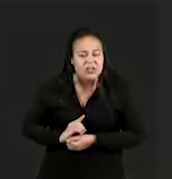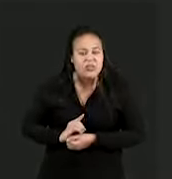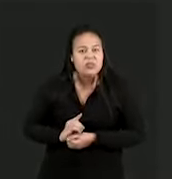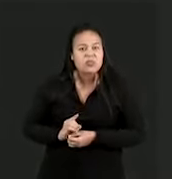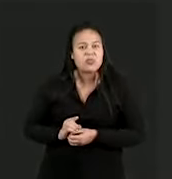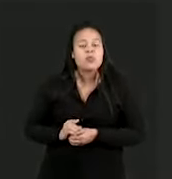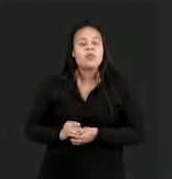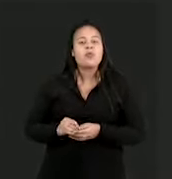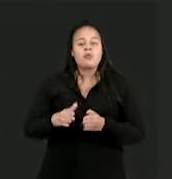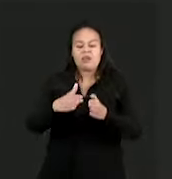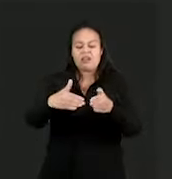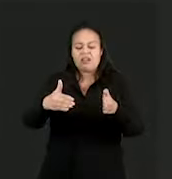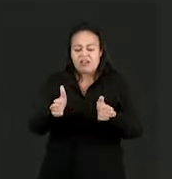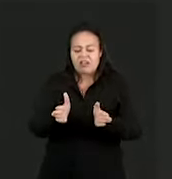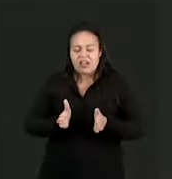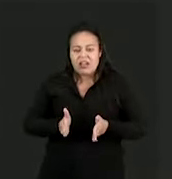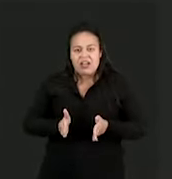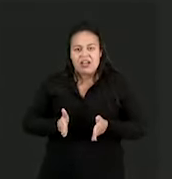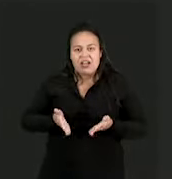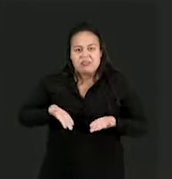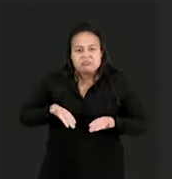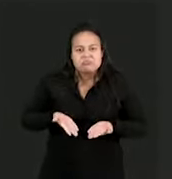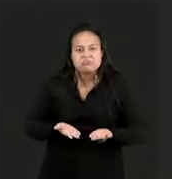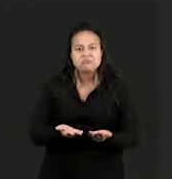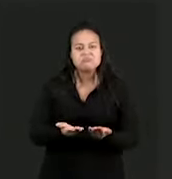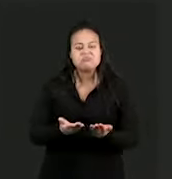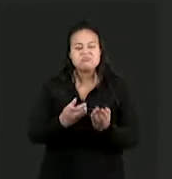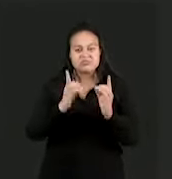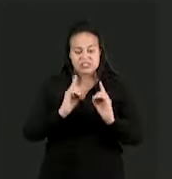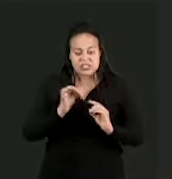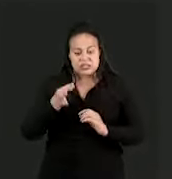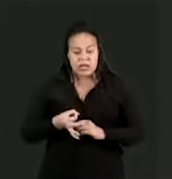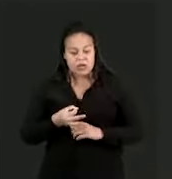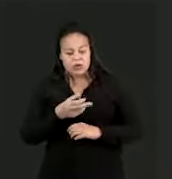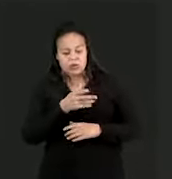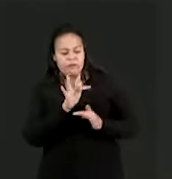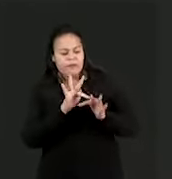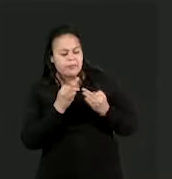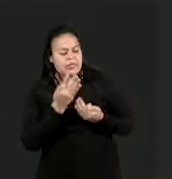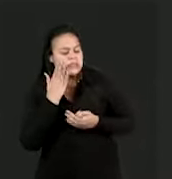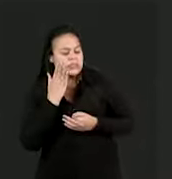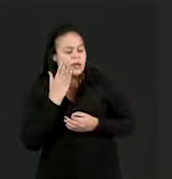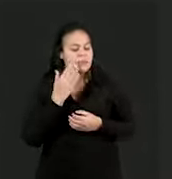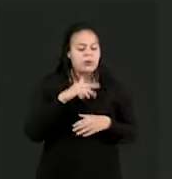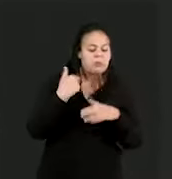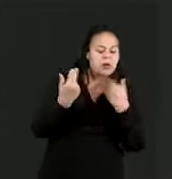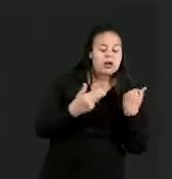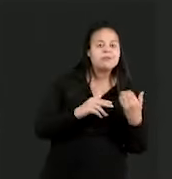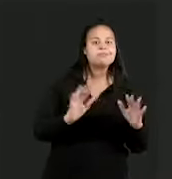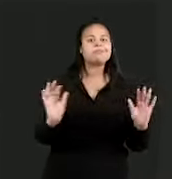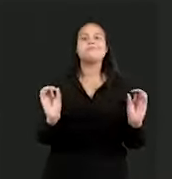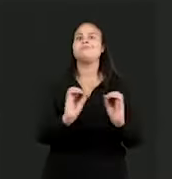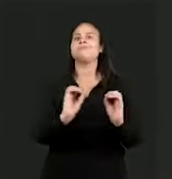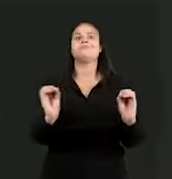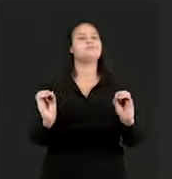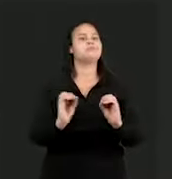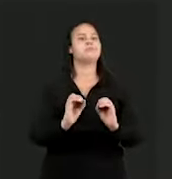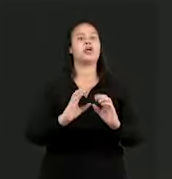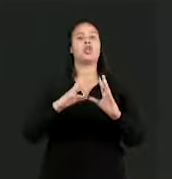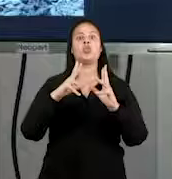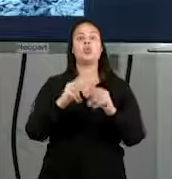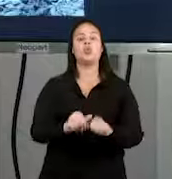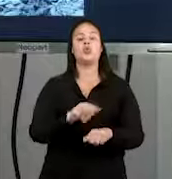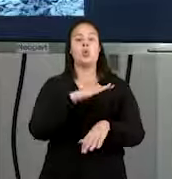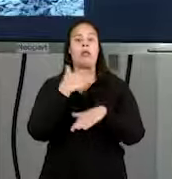sepultamento digno para que suas famílias soubessem onde estava o seu corpo. E isso tudo são coisas que